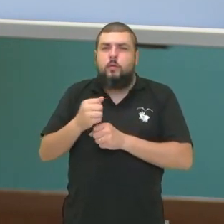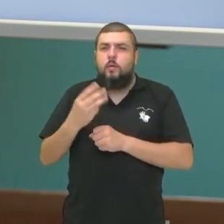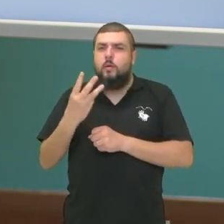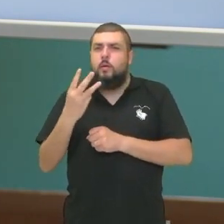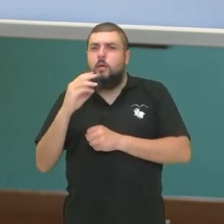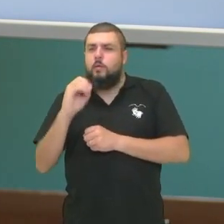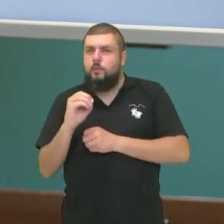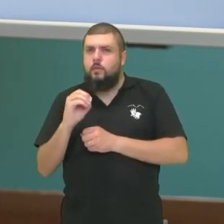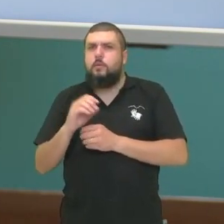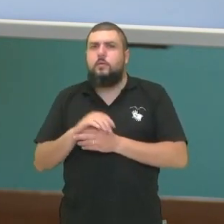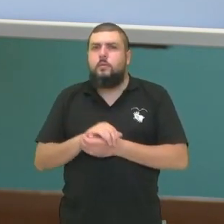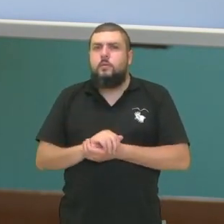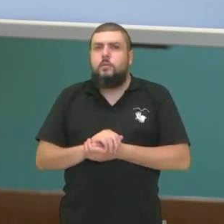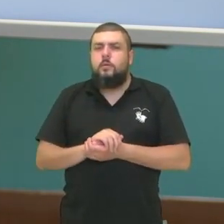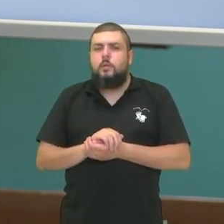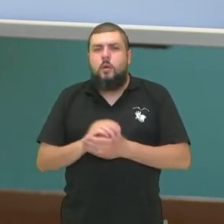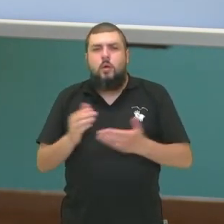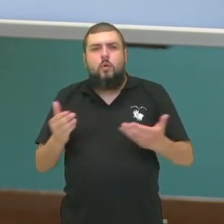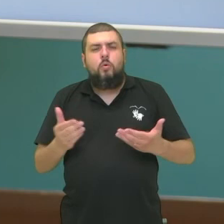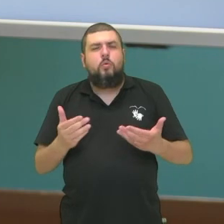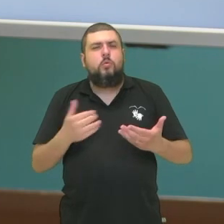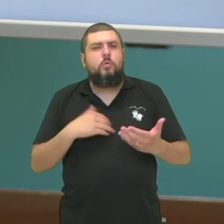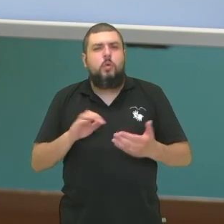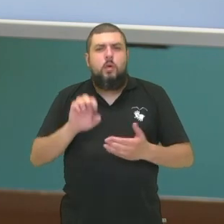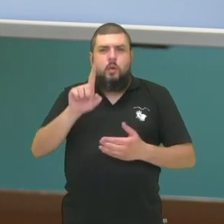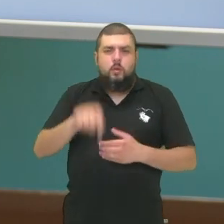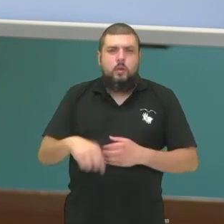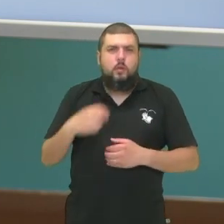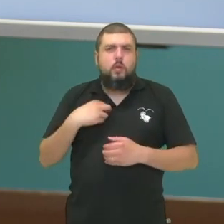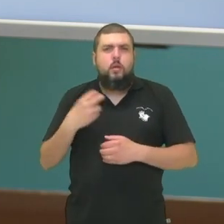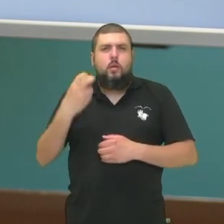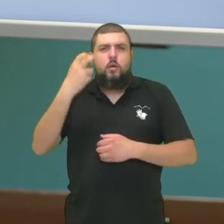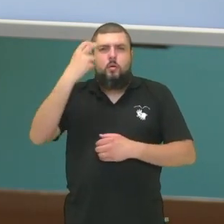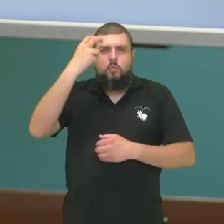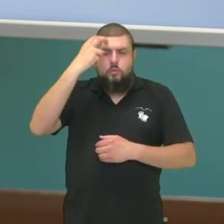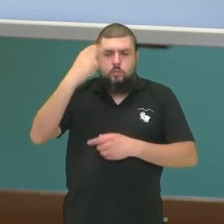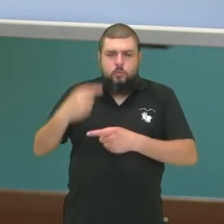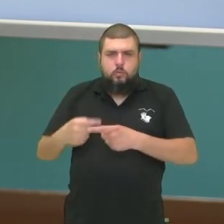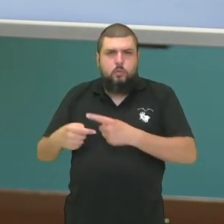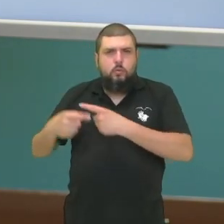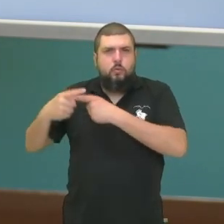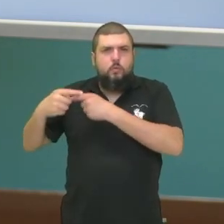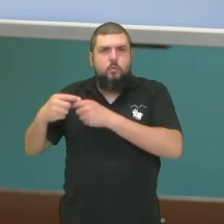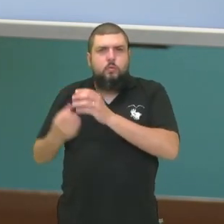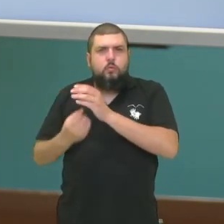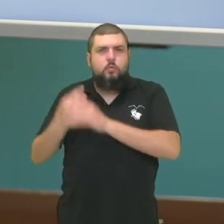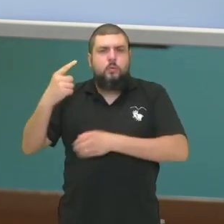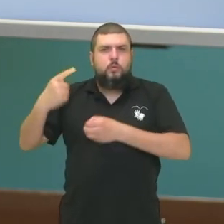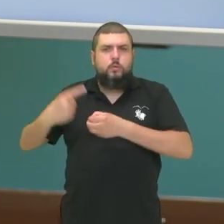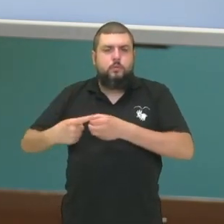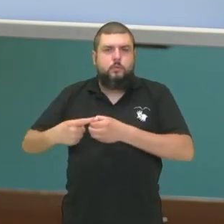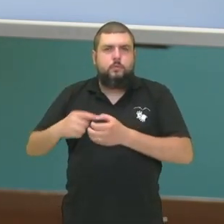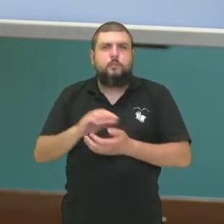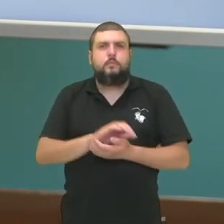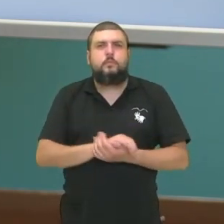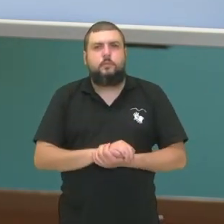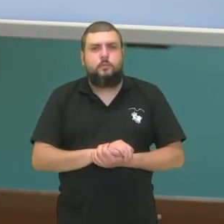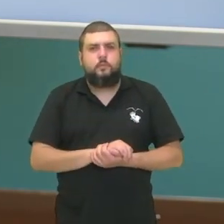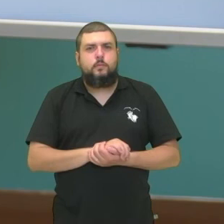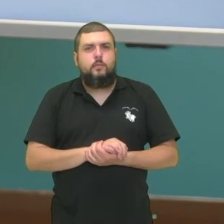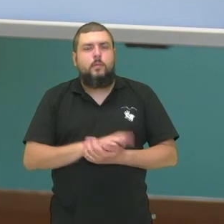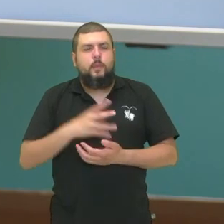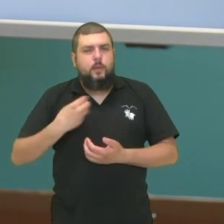pode ser entendido como uma cultura de origem urbana, né? Uma cultura urbana